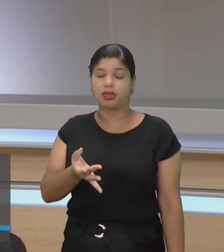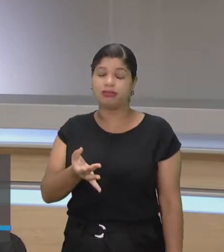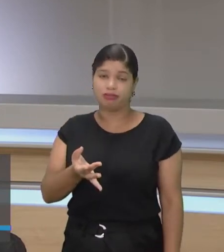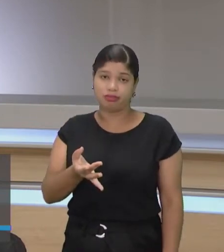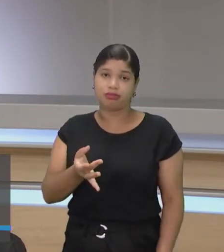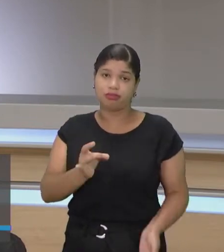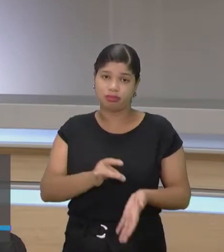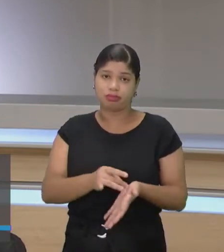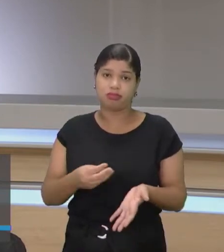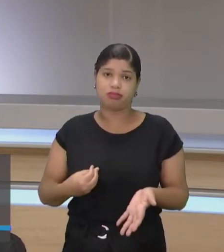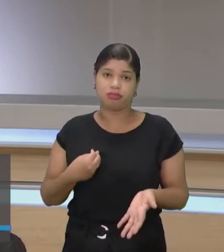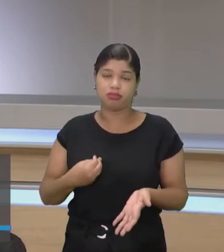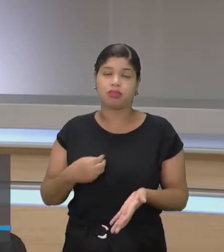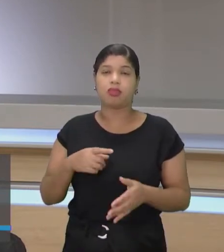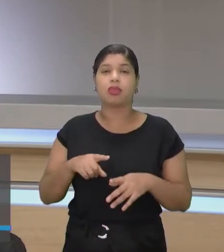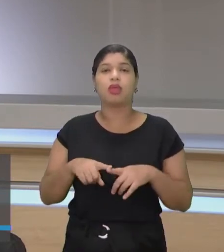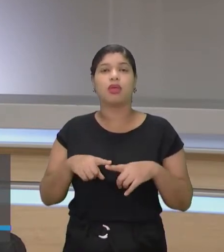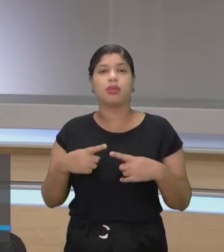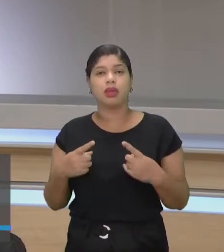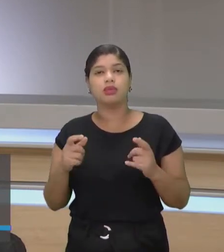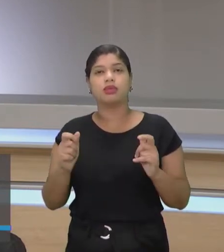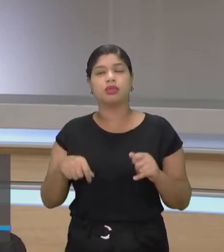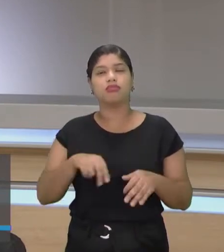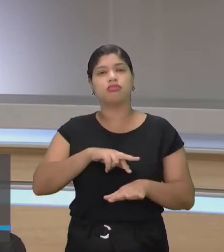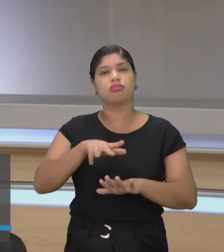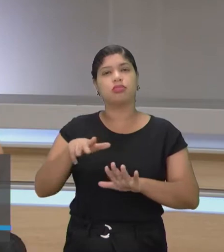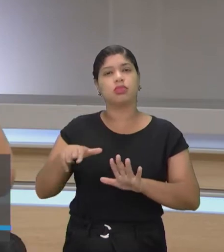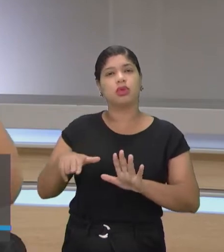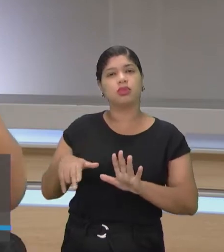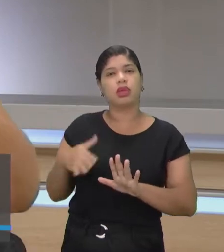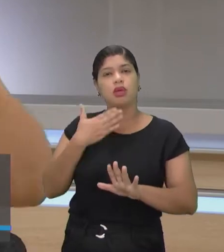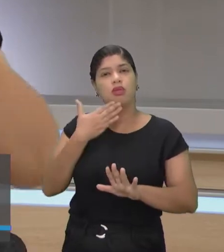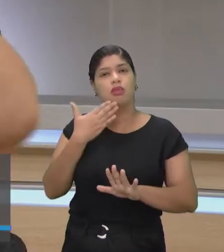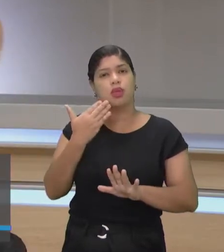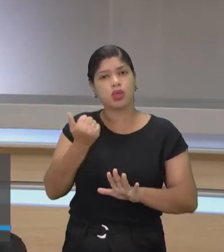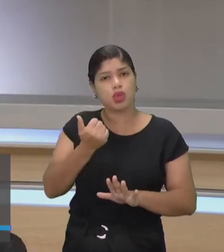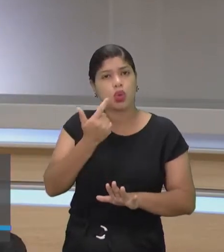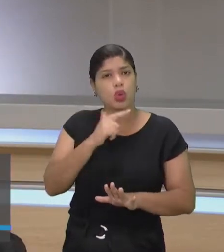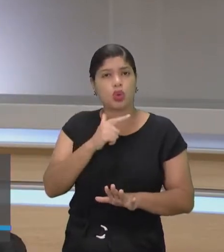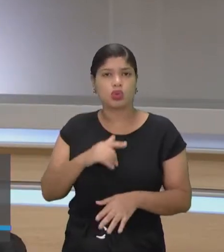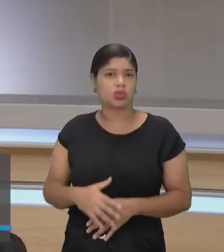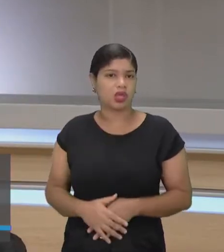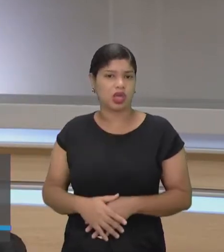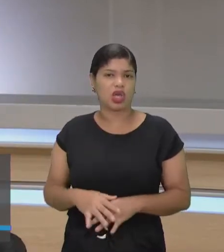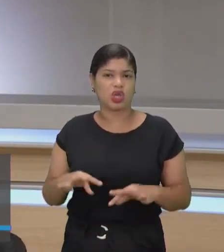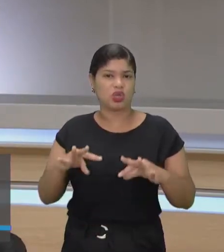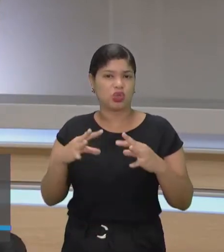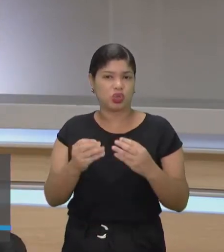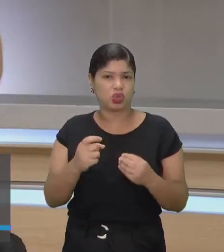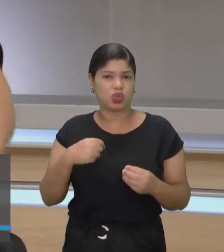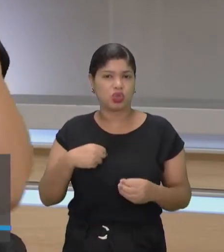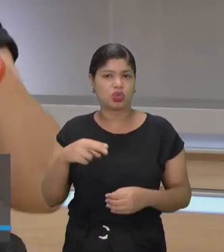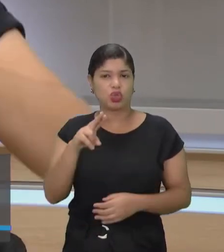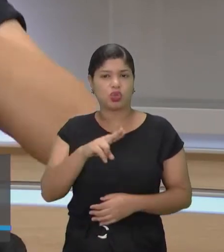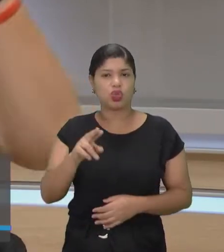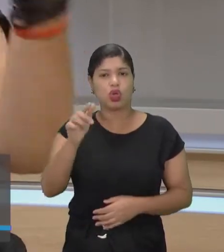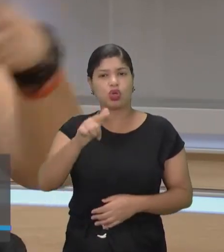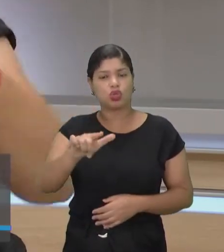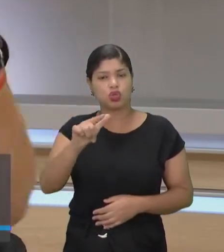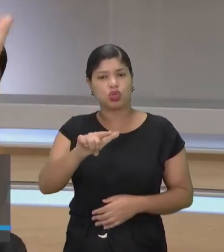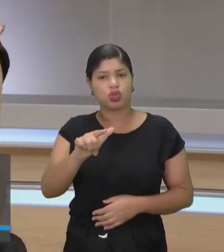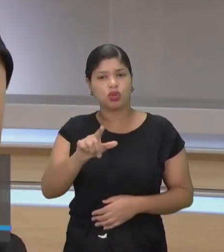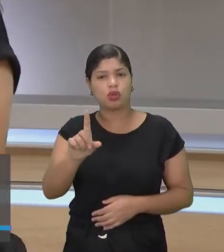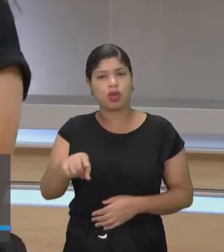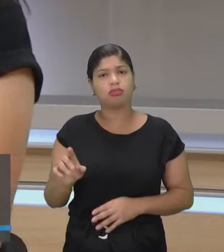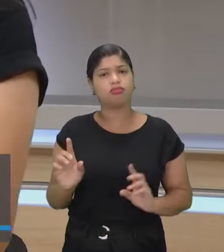E, querendo ou não, tem muita coisa ali que não tem muita escapatória. Não é tudo que a gente consegue,